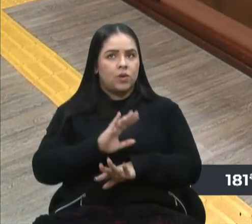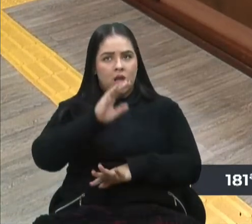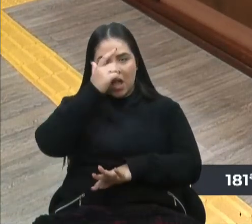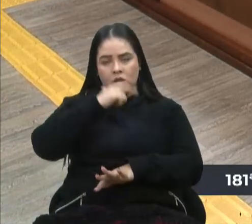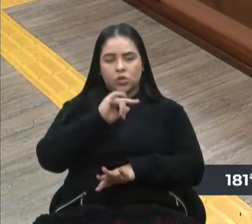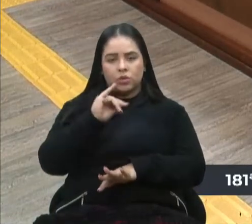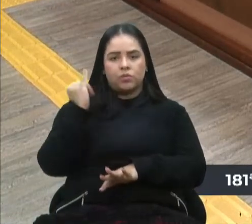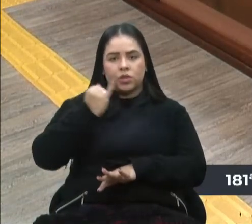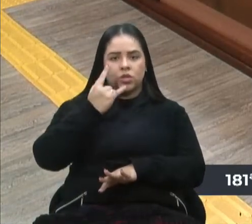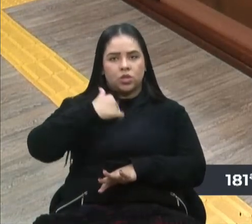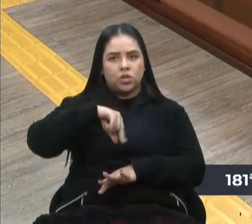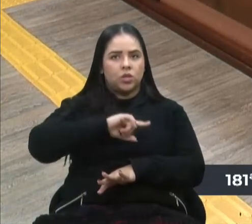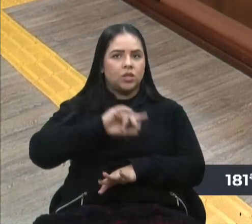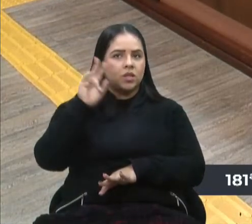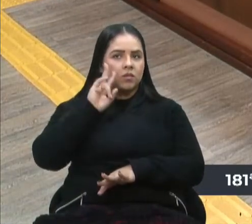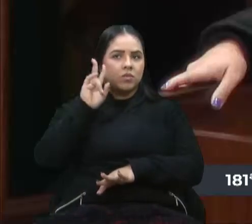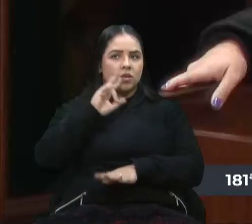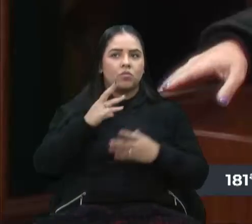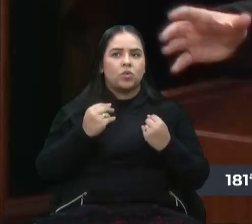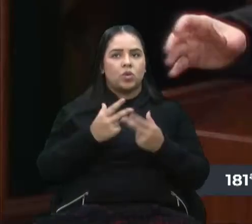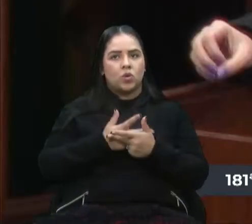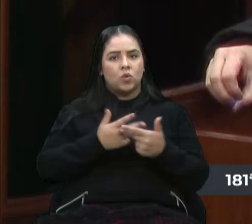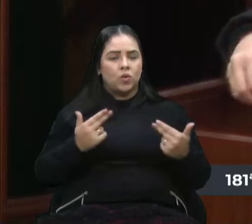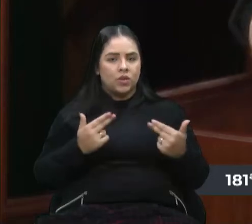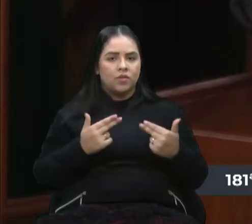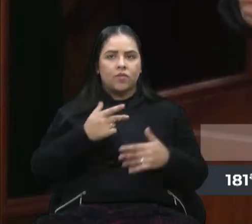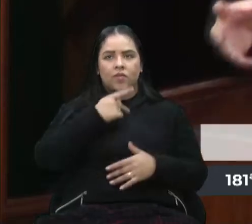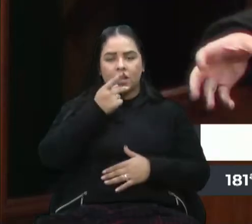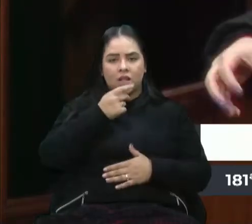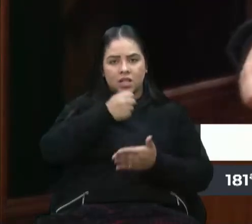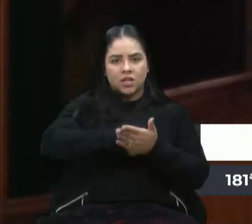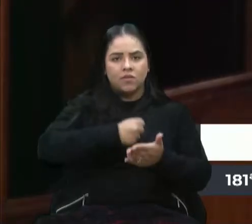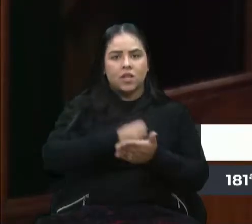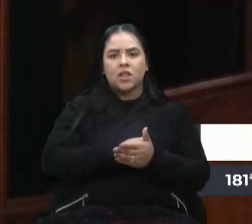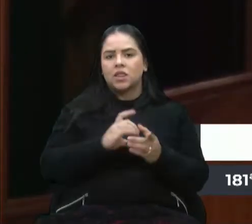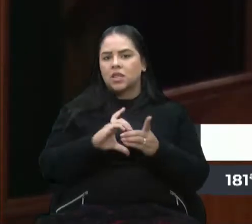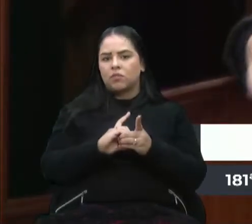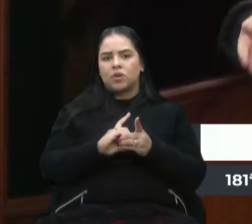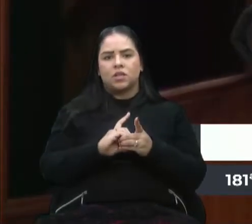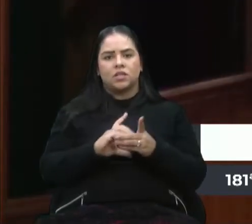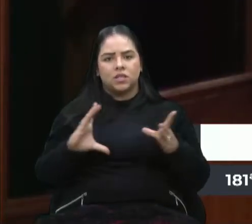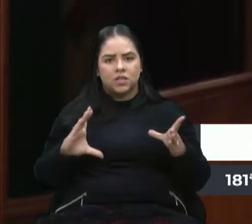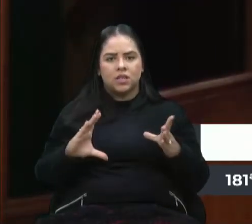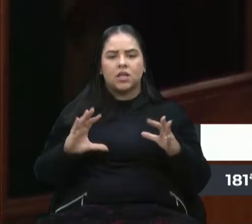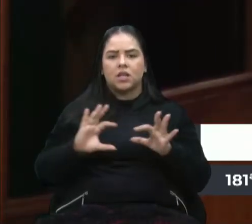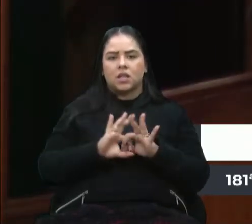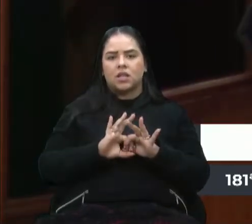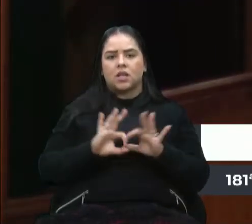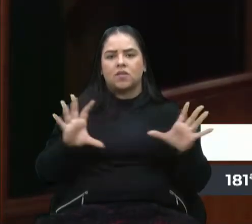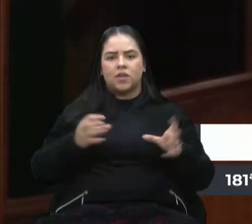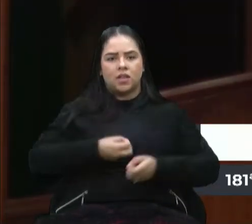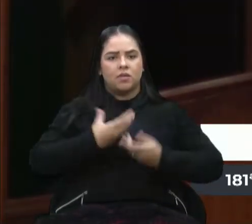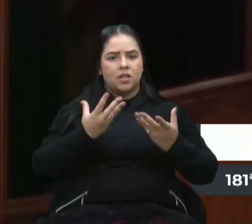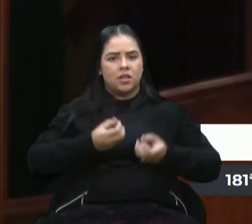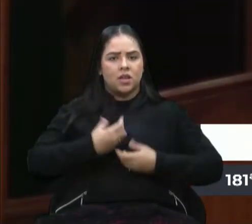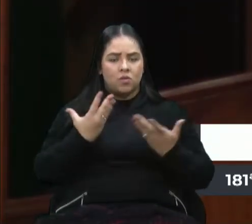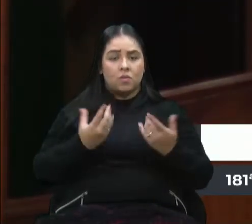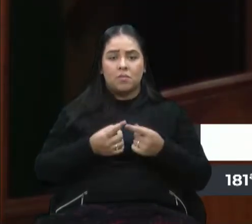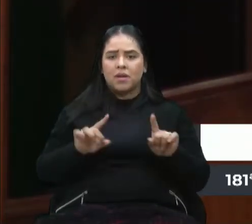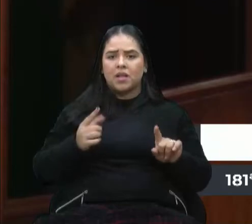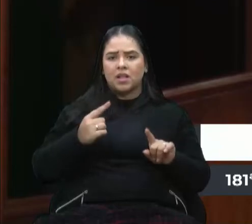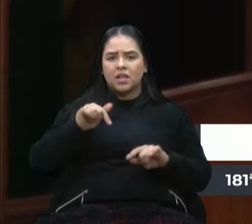relembrar que muitas posições aqui se dizem, né, defender a democracia, liberdade de expressão, tudo isso. E